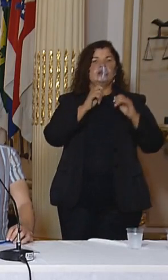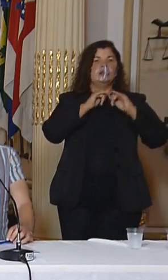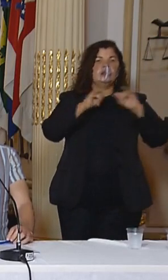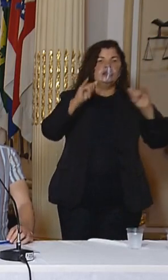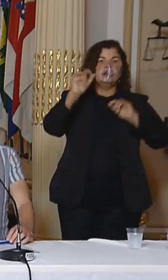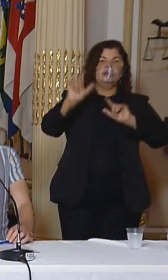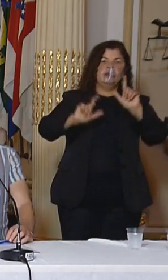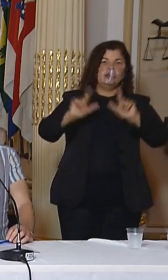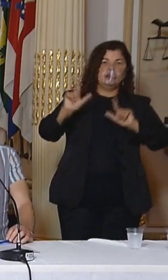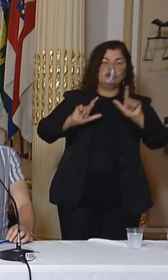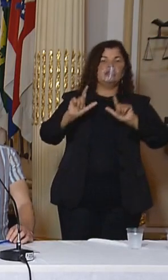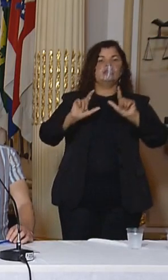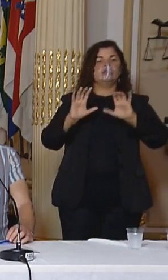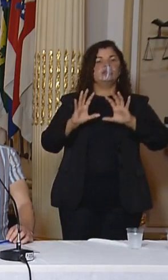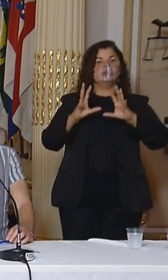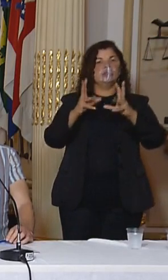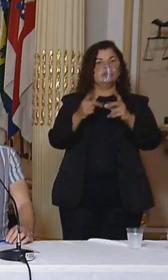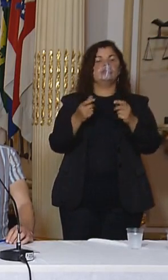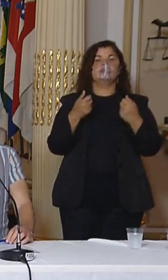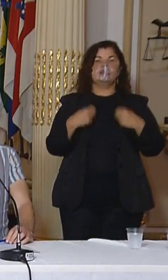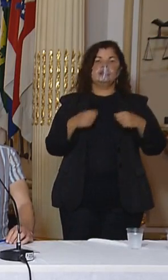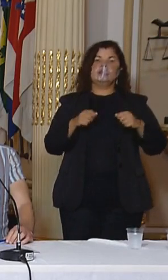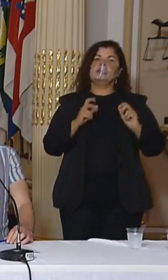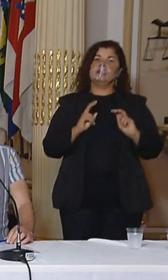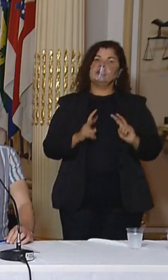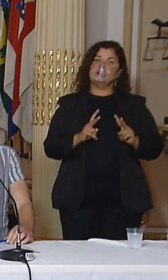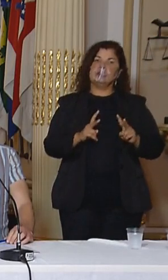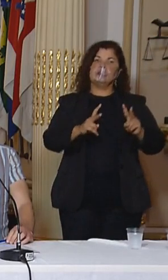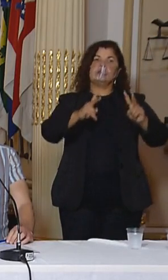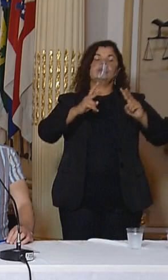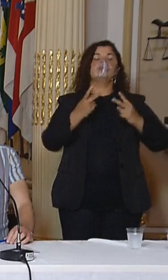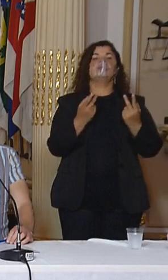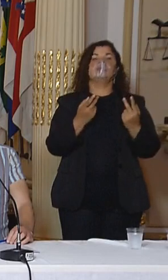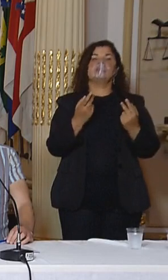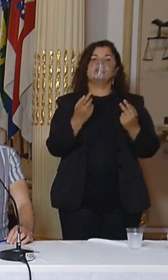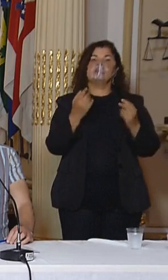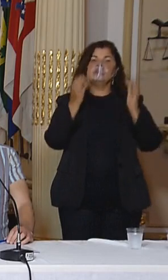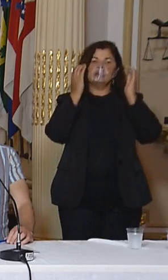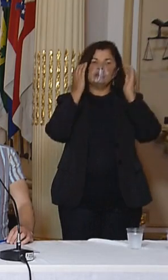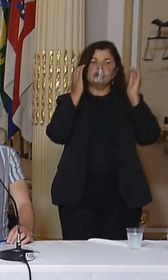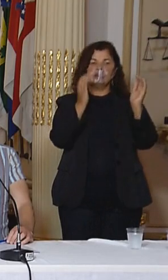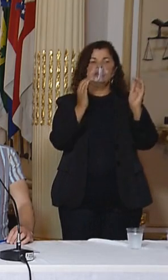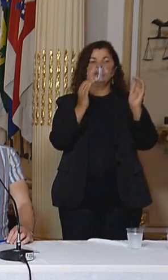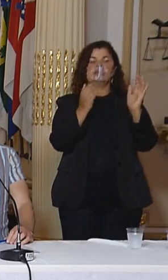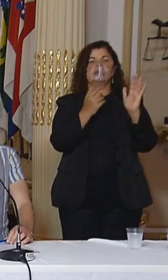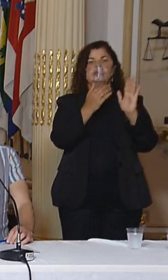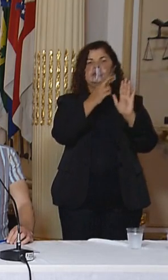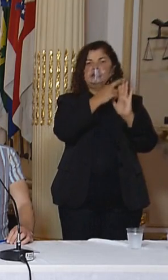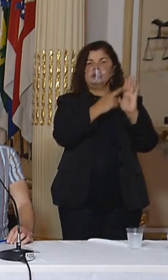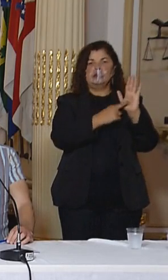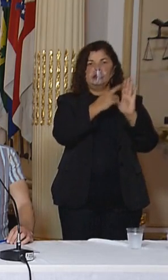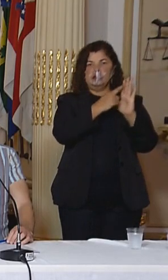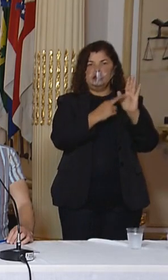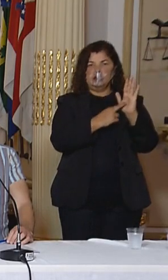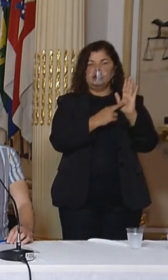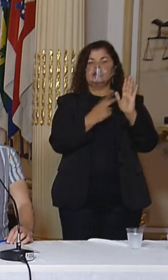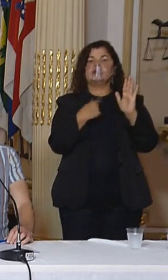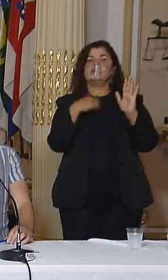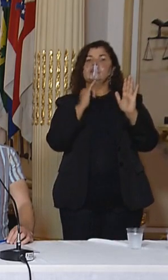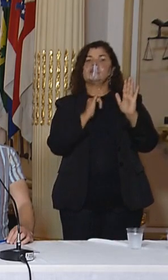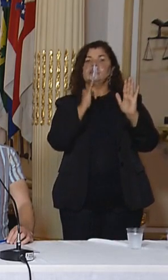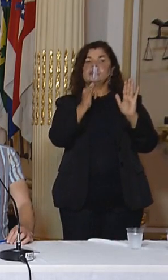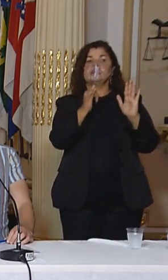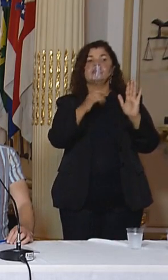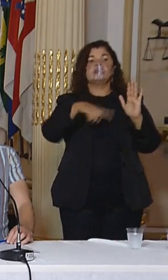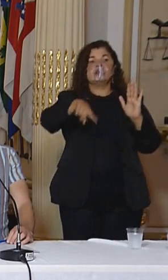todos juntos precisamos continuar a levar em consideração todas essas medidas. E aqui um recado específico para